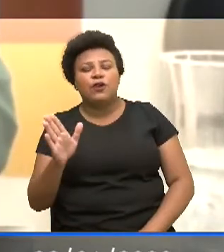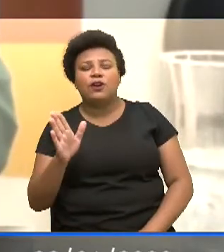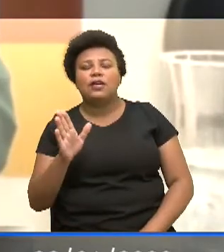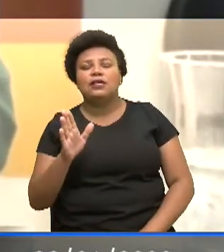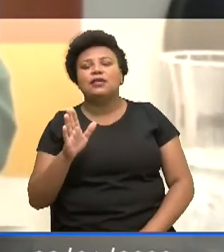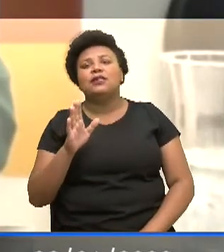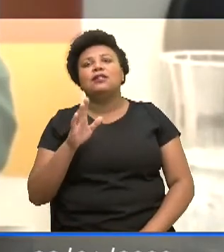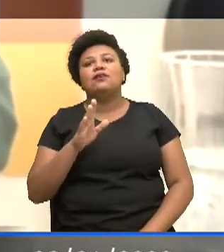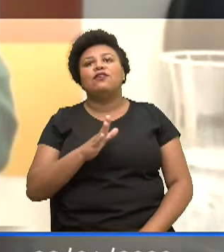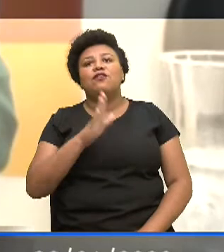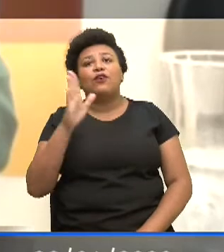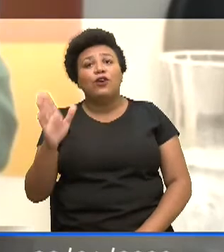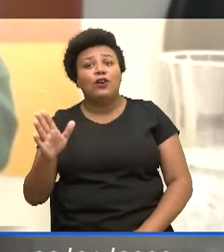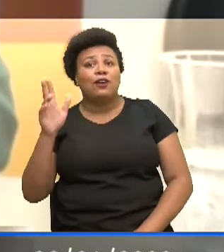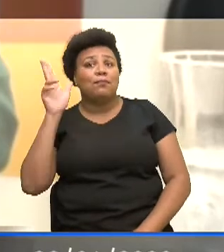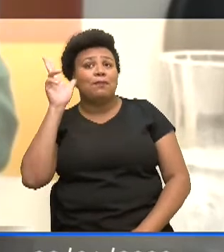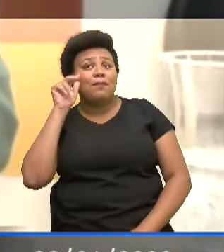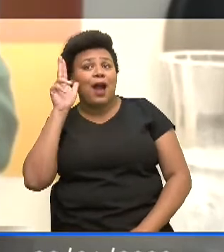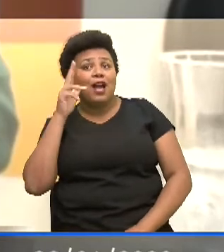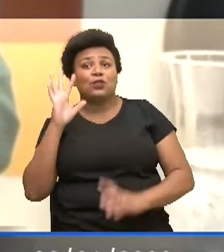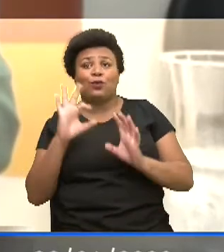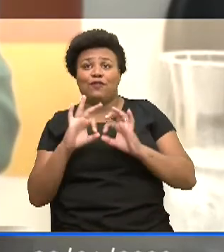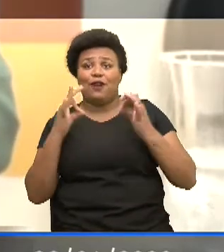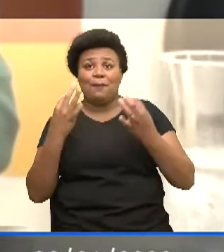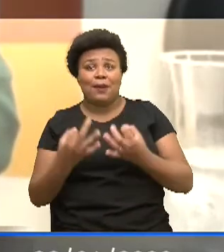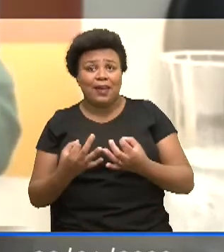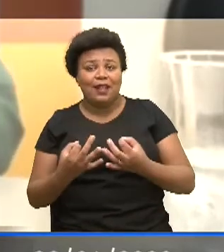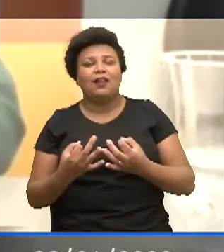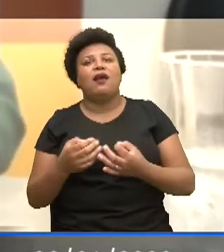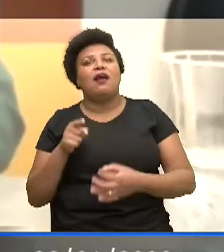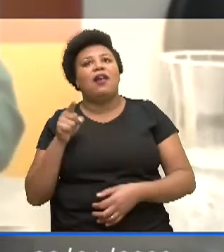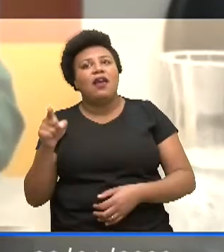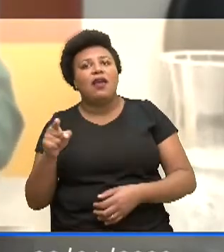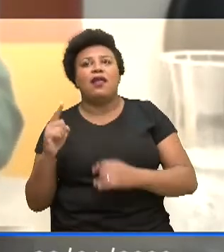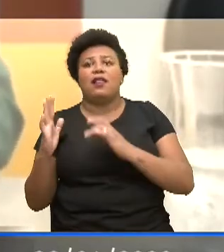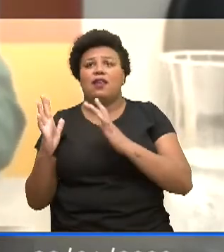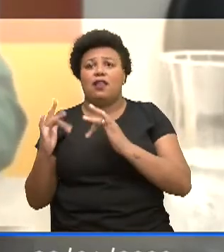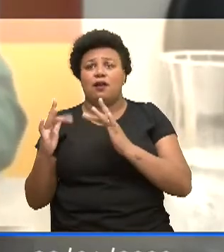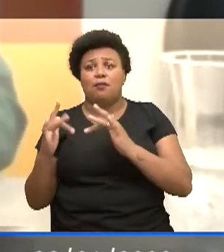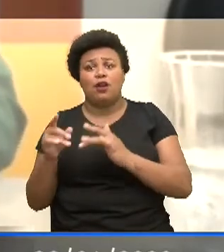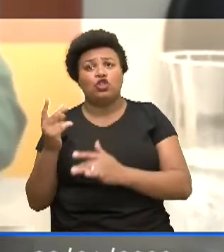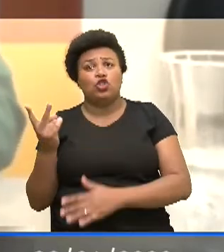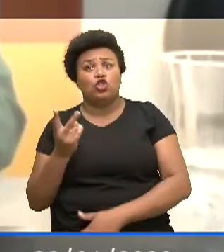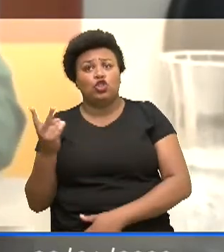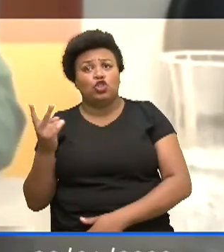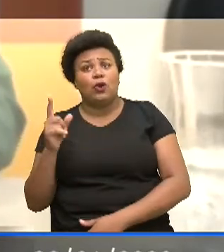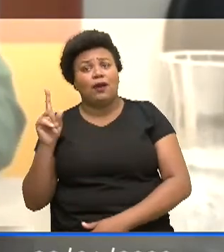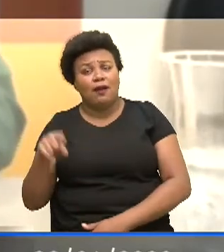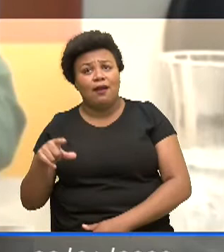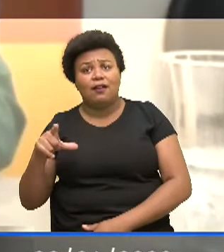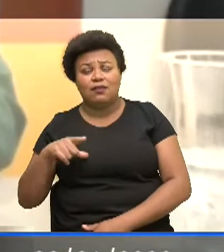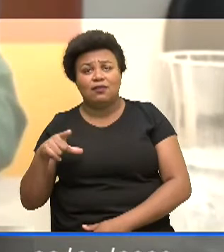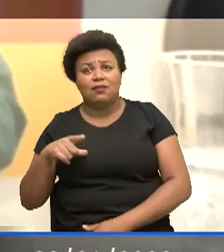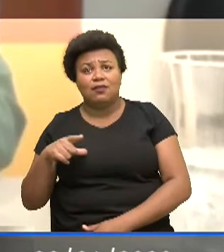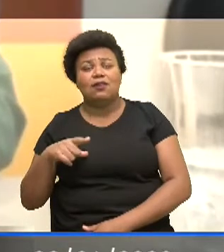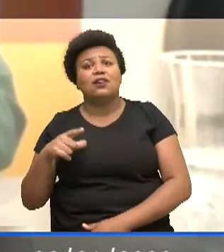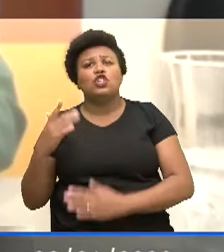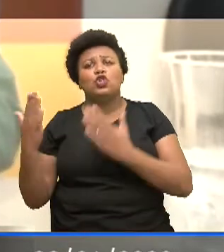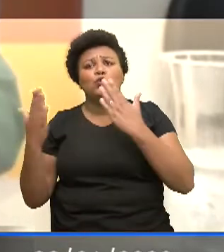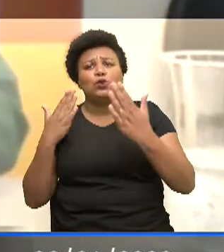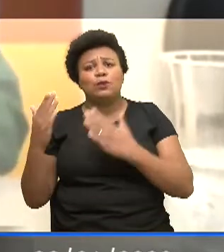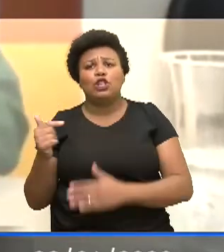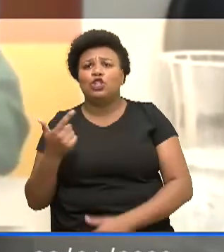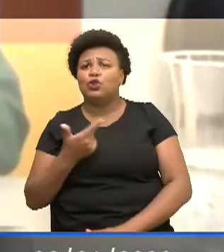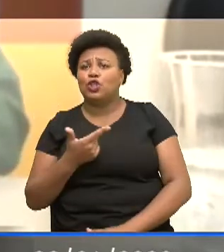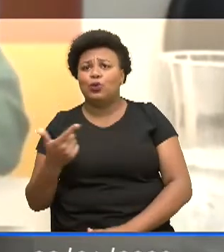foi passar a Páscoa com a sua família, ele e a namorada eram um caso suspeito, não